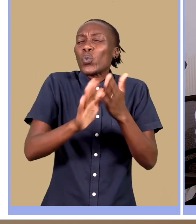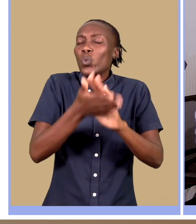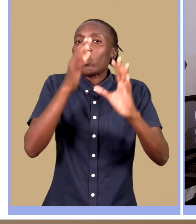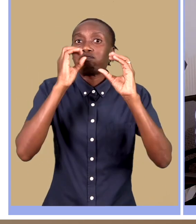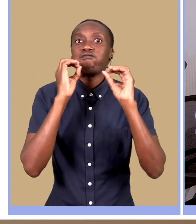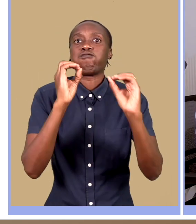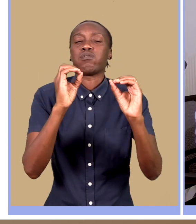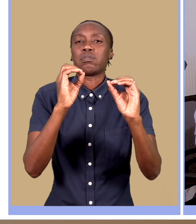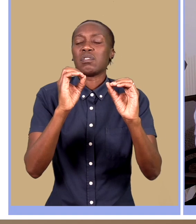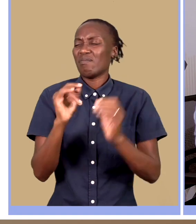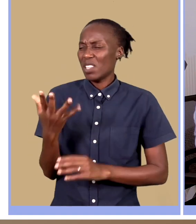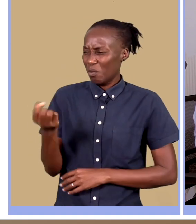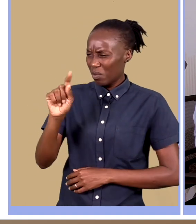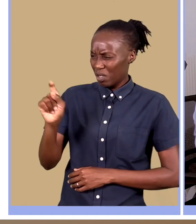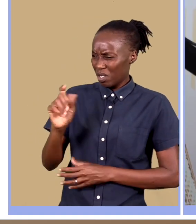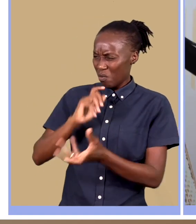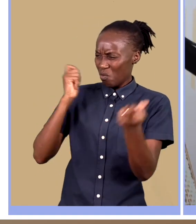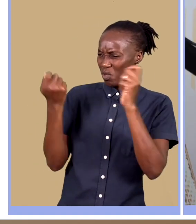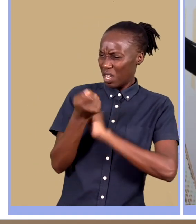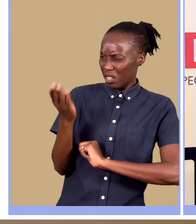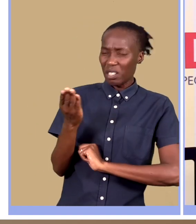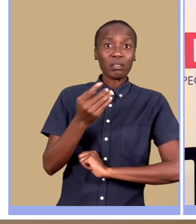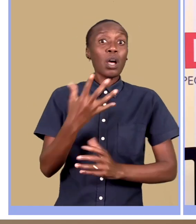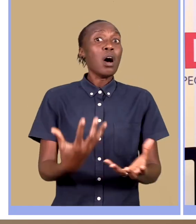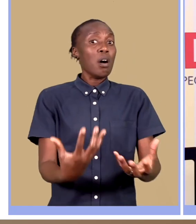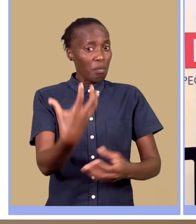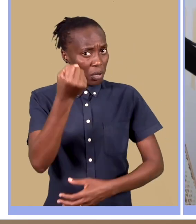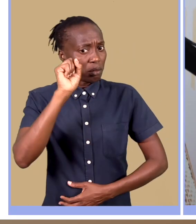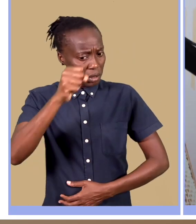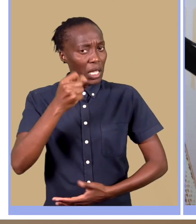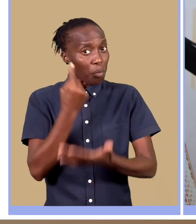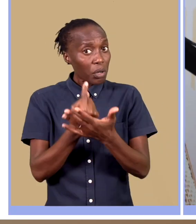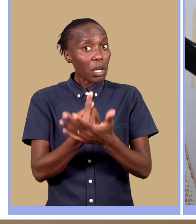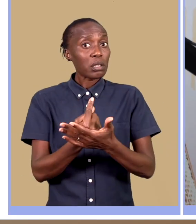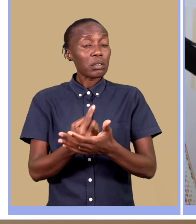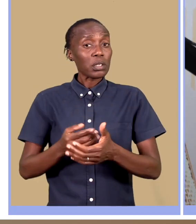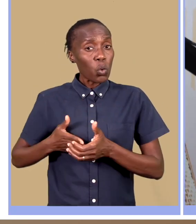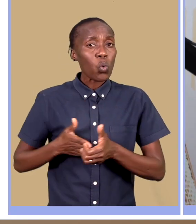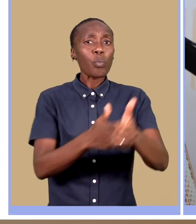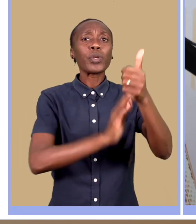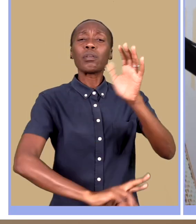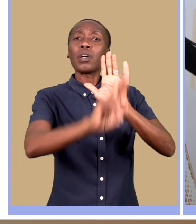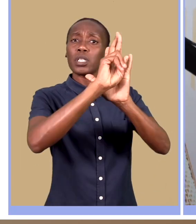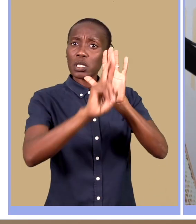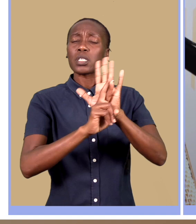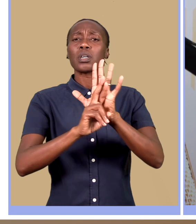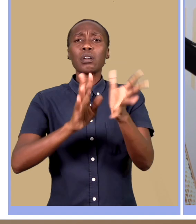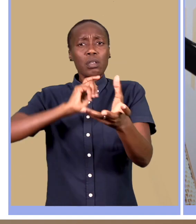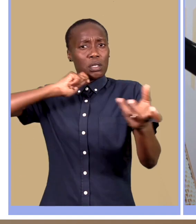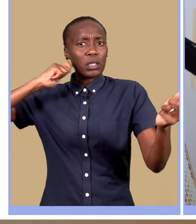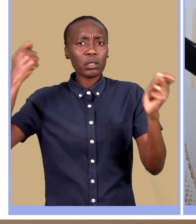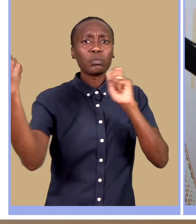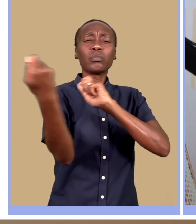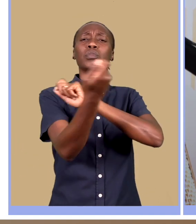porque Mas é possível reverter essa situação? não é possível, é necessário. É necessário. É um compromisso que todos nós temos que ter, mas para